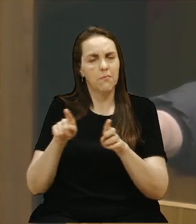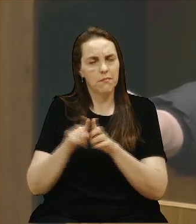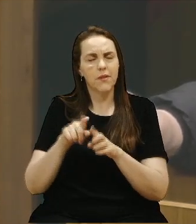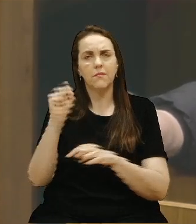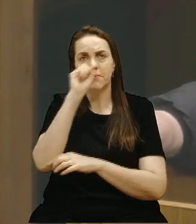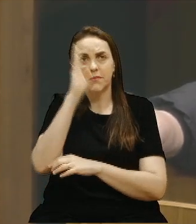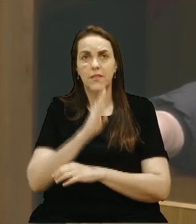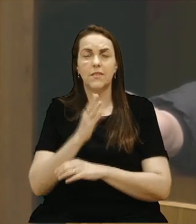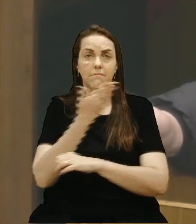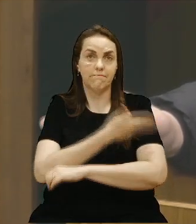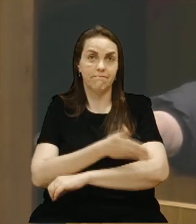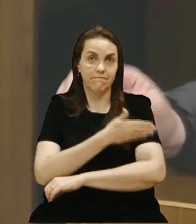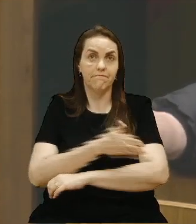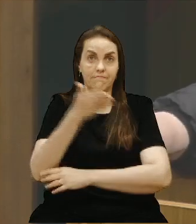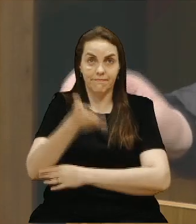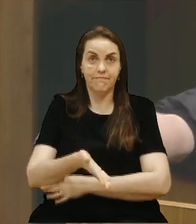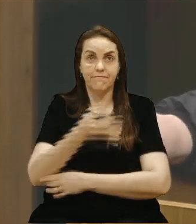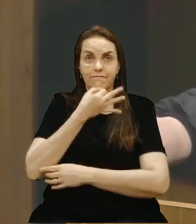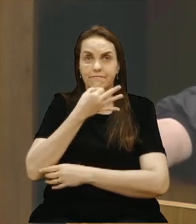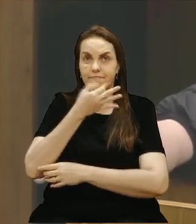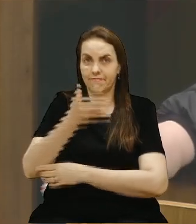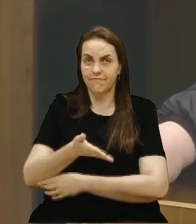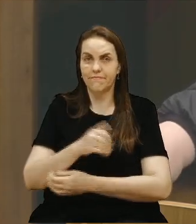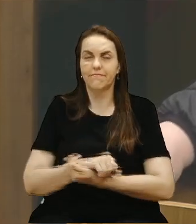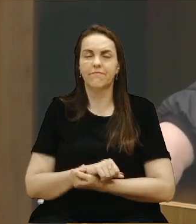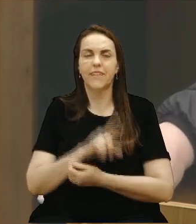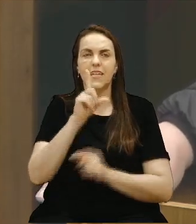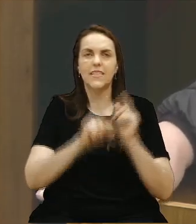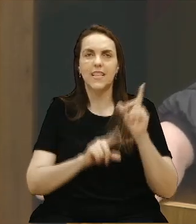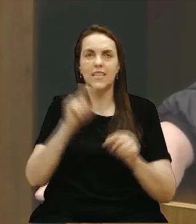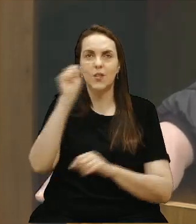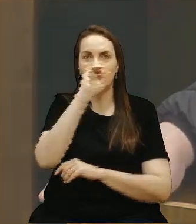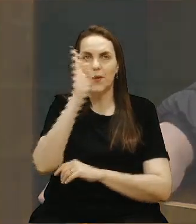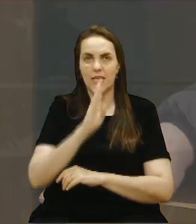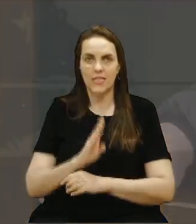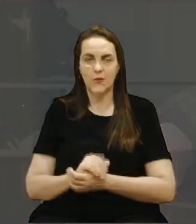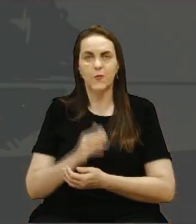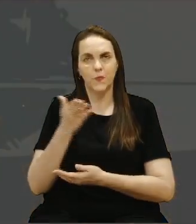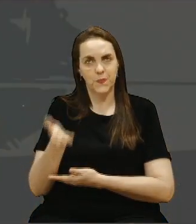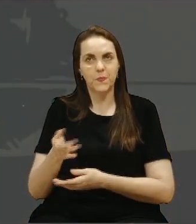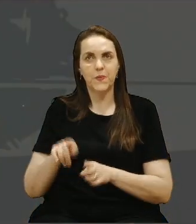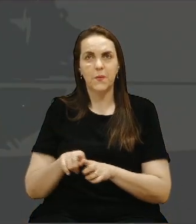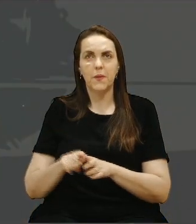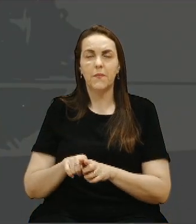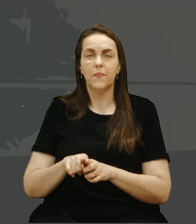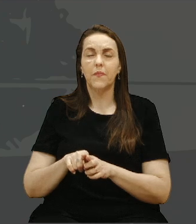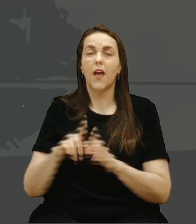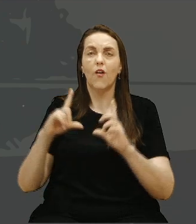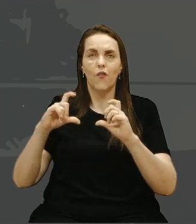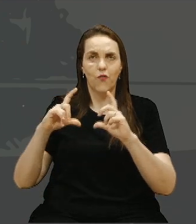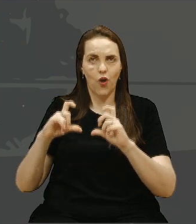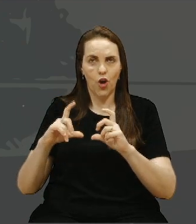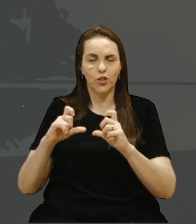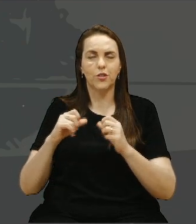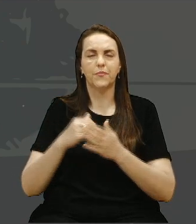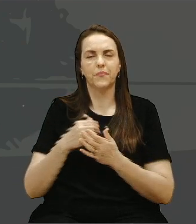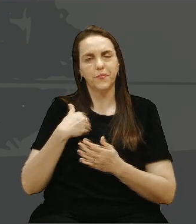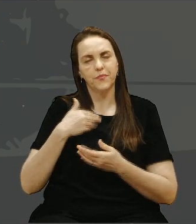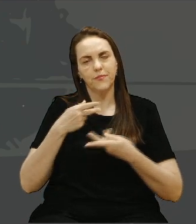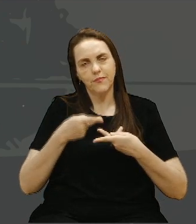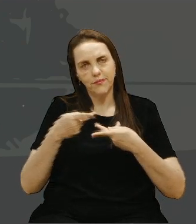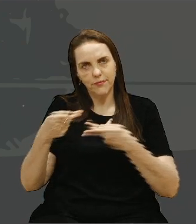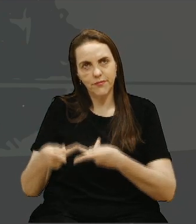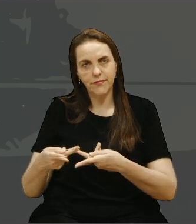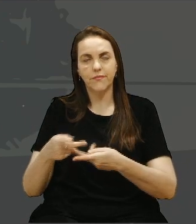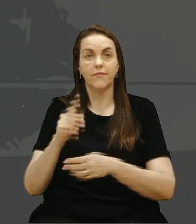aqui na nossa cidade, seleção brasileira de canoagem. Então, aqui estão os registros da nossa visita. Nós continuamos empreendendo visita